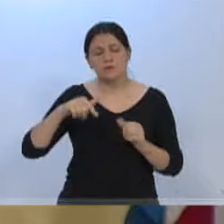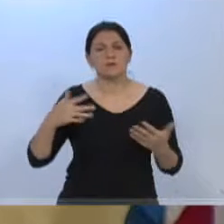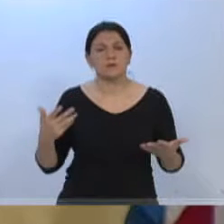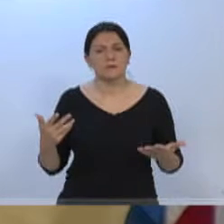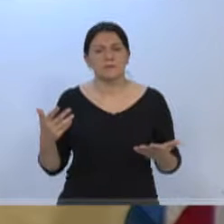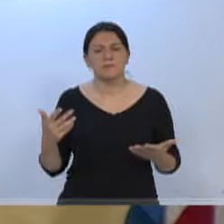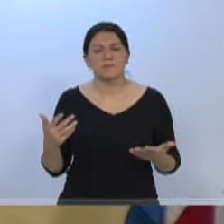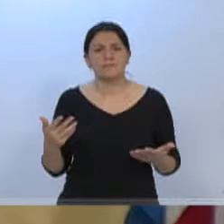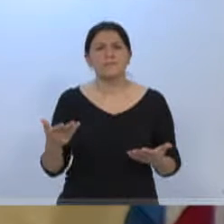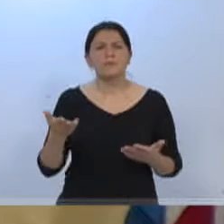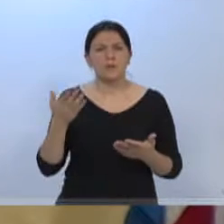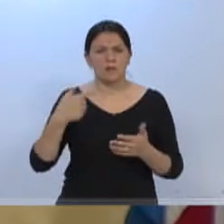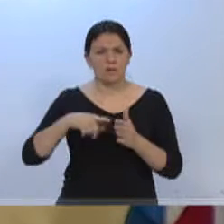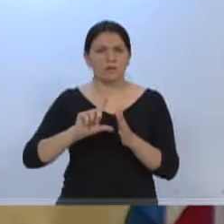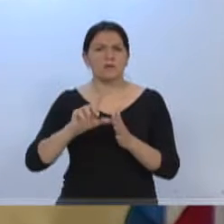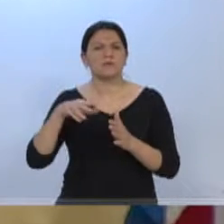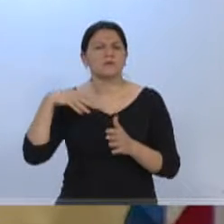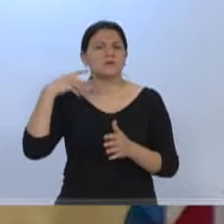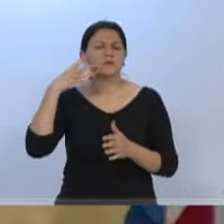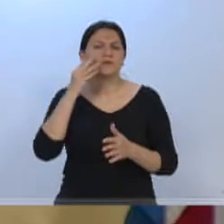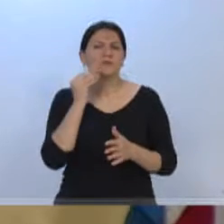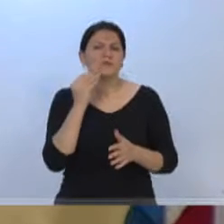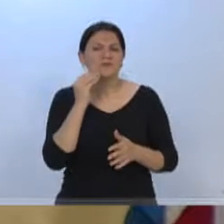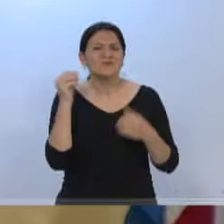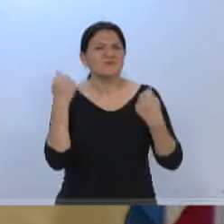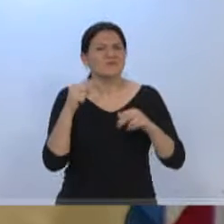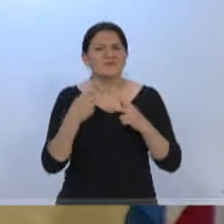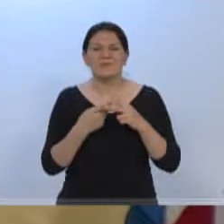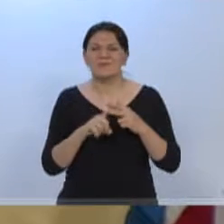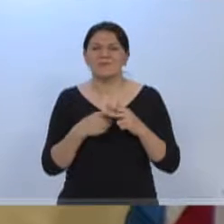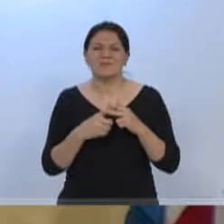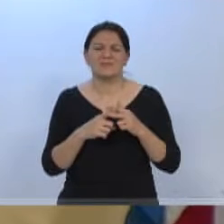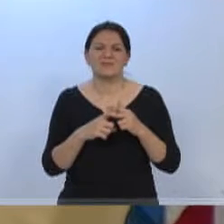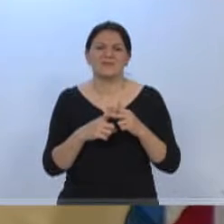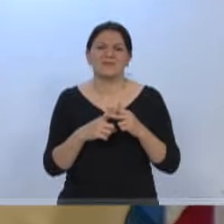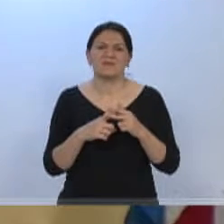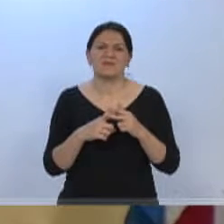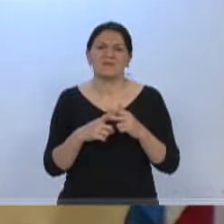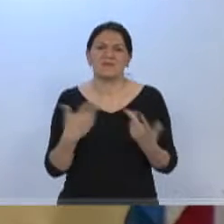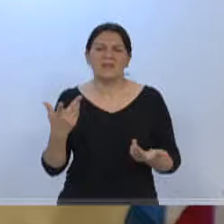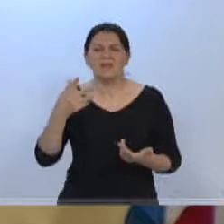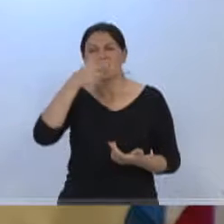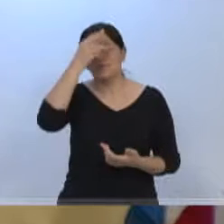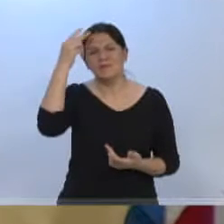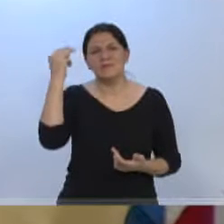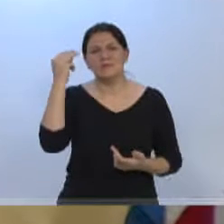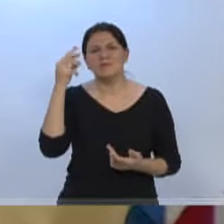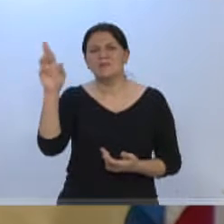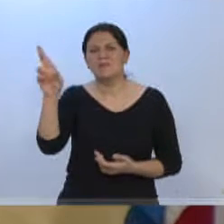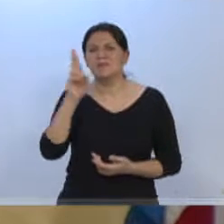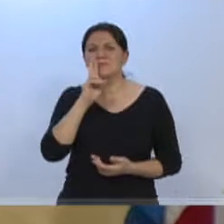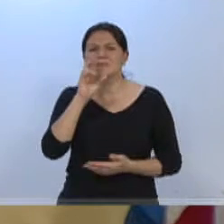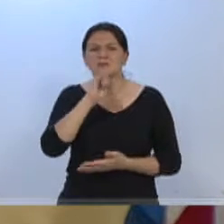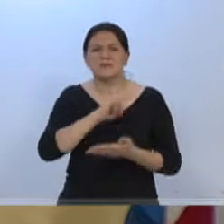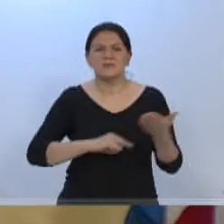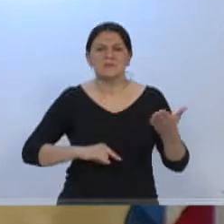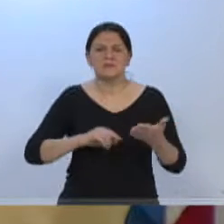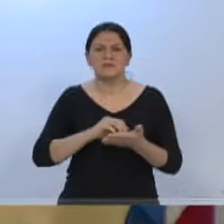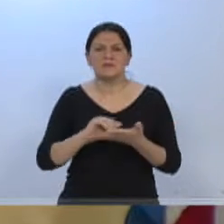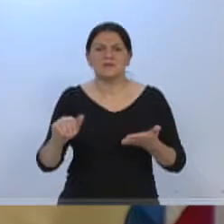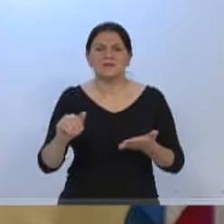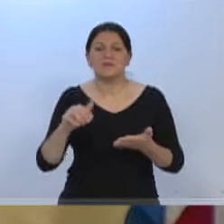há pouco o vereador Gilson trouxe uma questão que tem que consertar, que é uma questão de fato que a Prefeitura está pegando na questão da resposta aos requerimentos dos